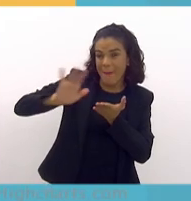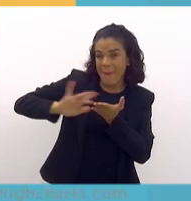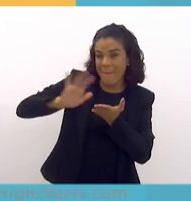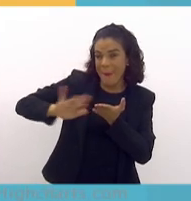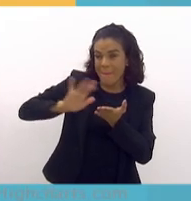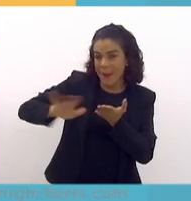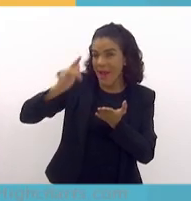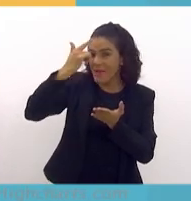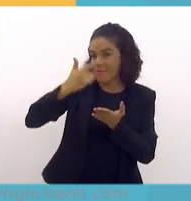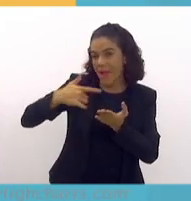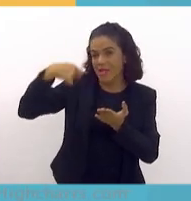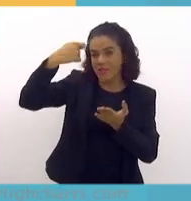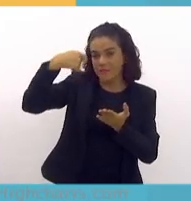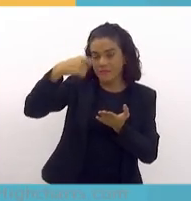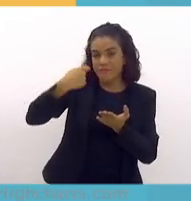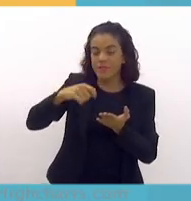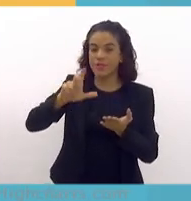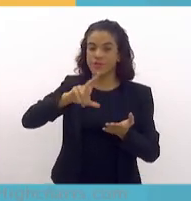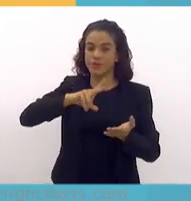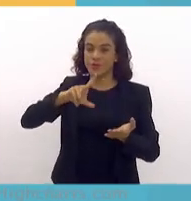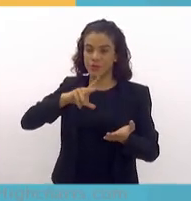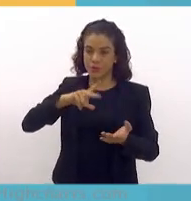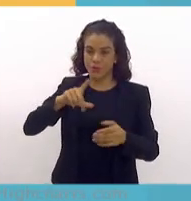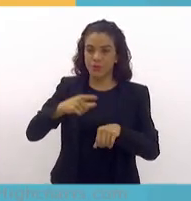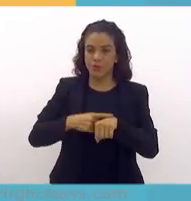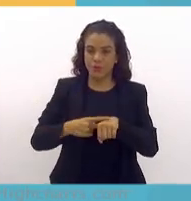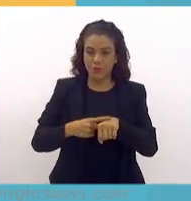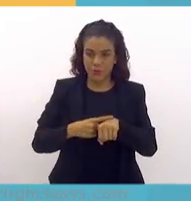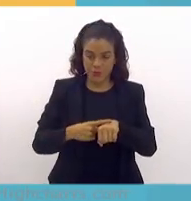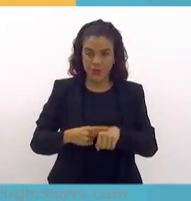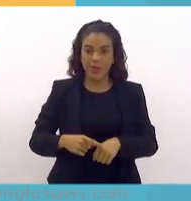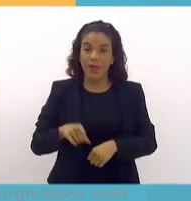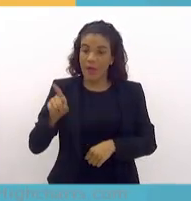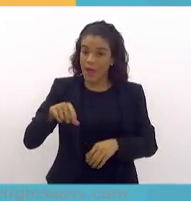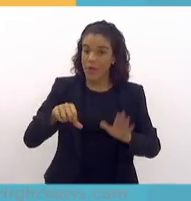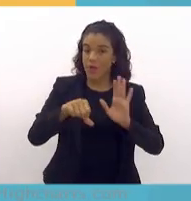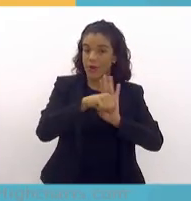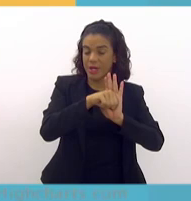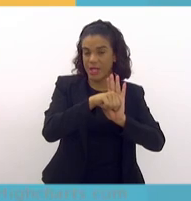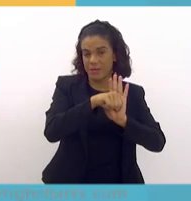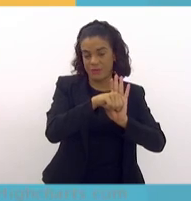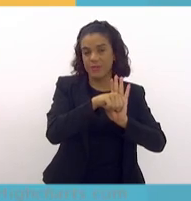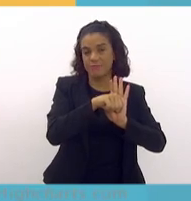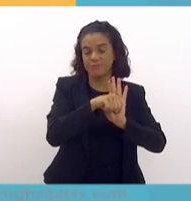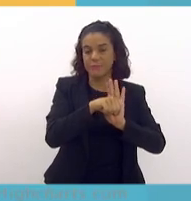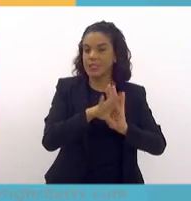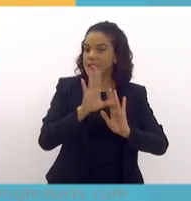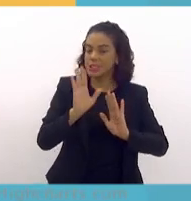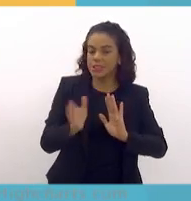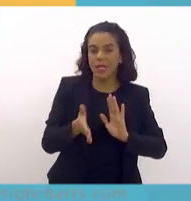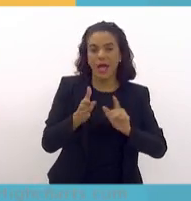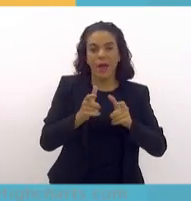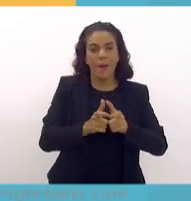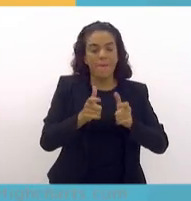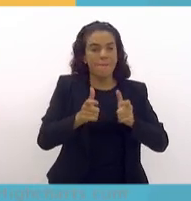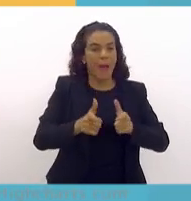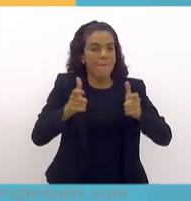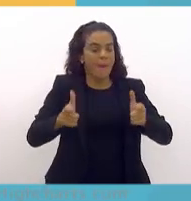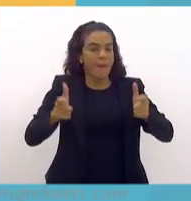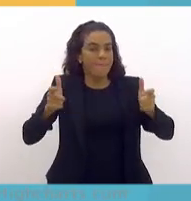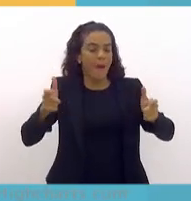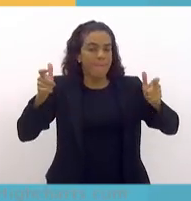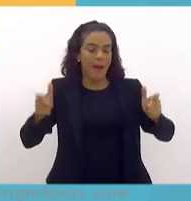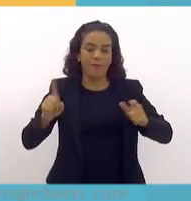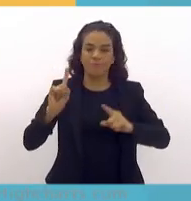de imagens íntimas. Então, esse é um tipo de crime, que está sempre entre os primeiros lugares